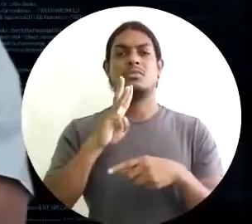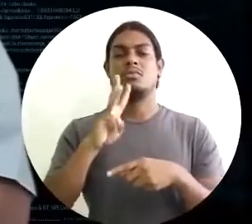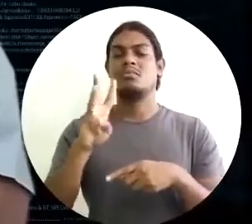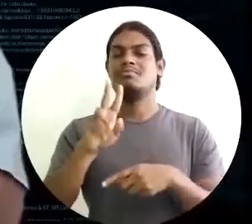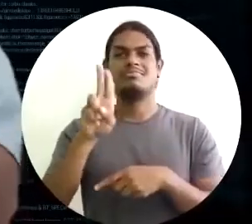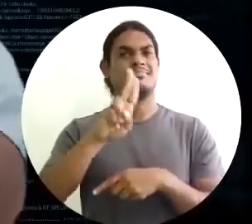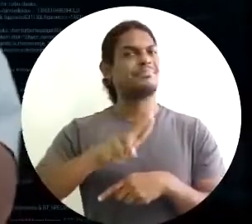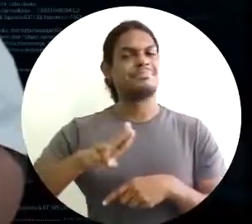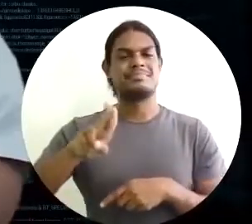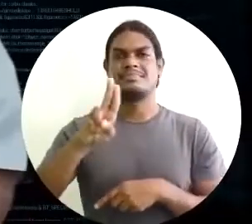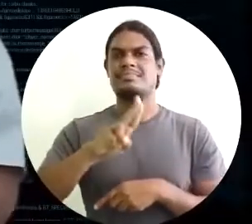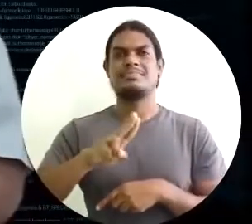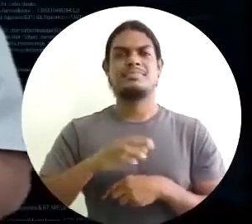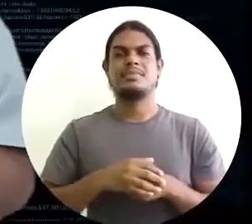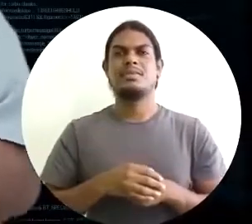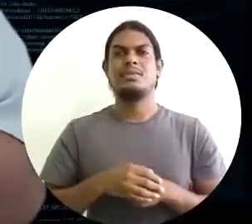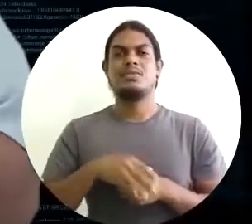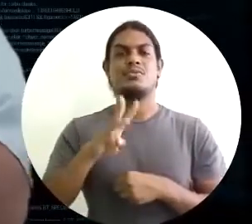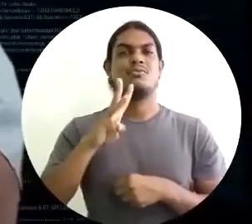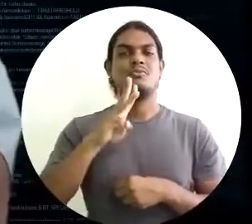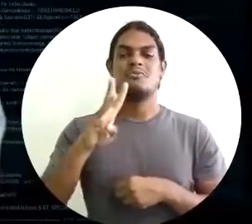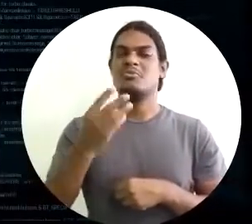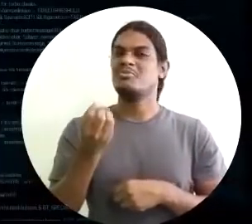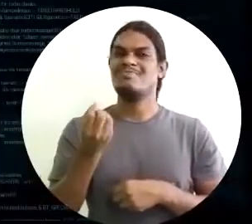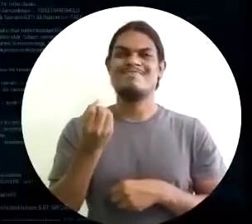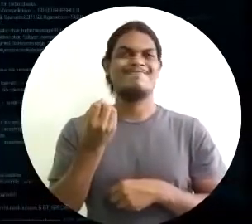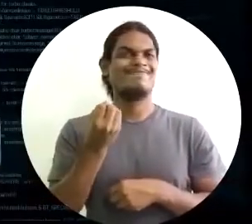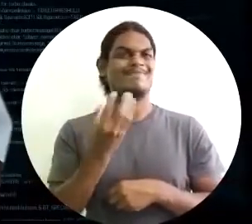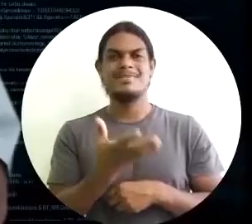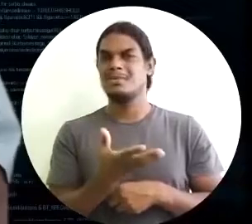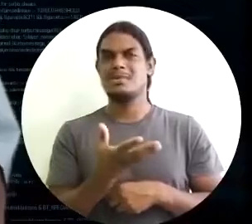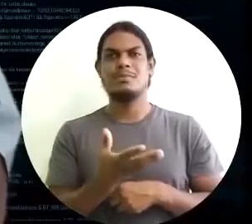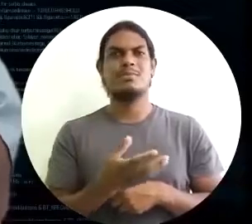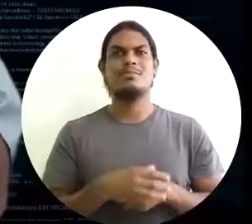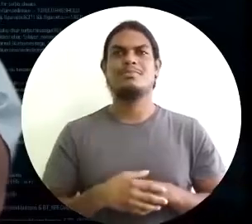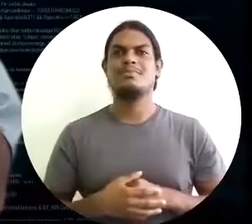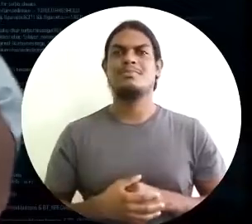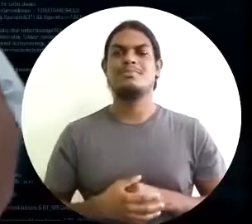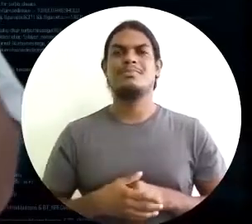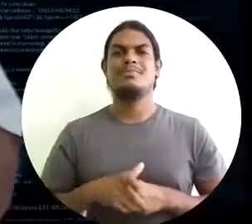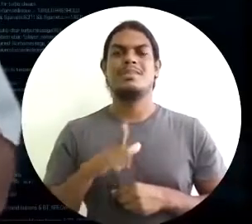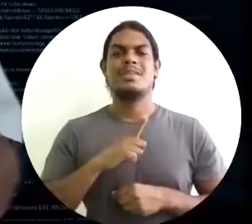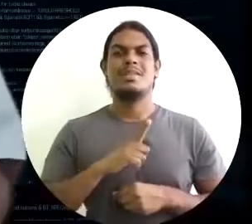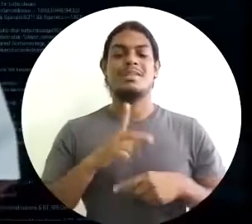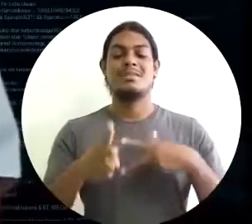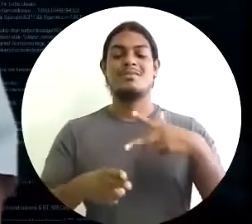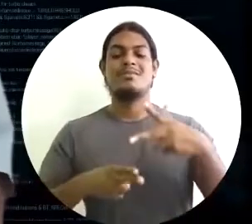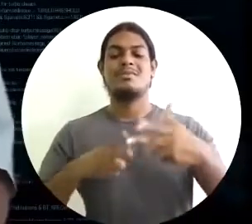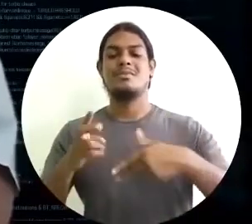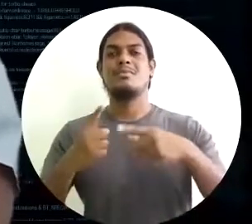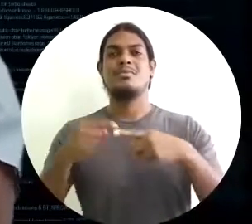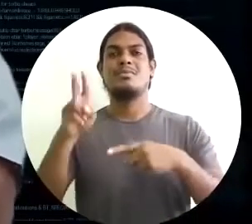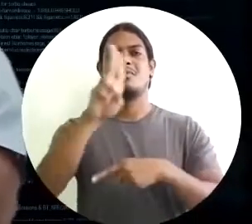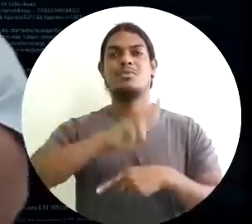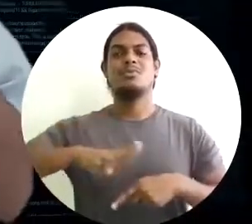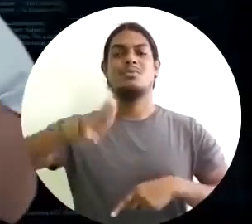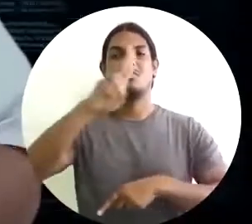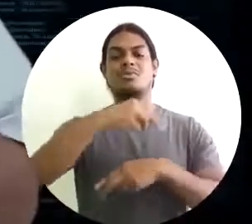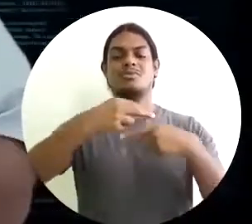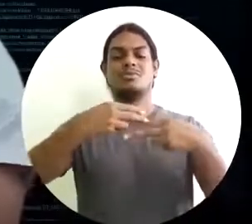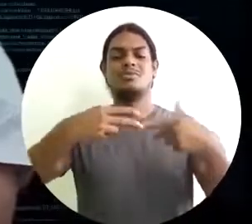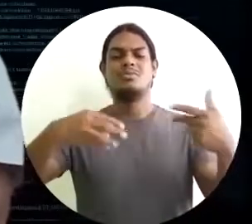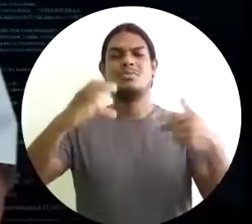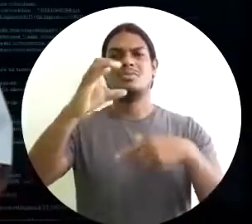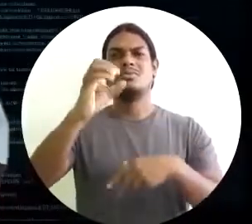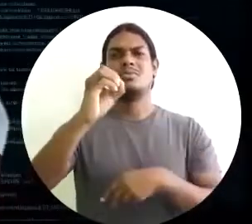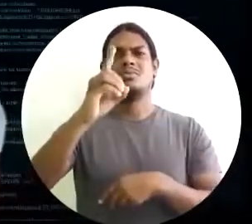funcionar para isso, ele não é adequado para isso. Ele tem uma formatação, ele coloca códigos a mais. A gente precisa de